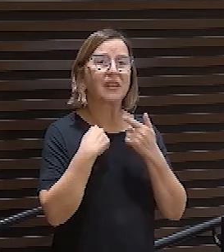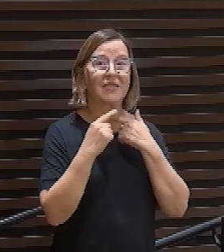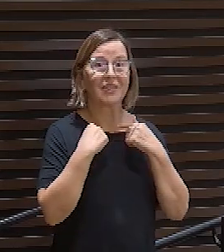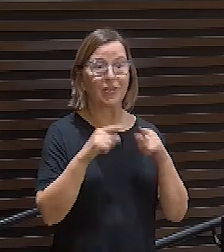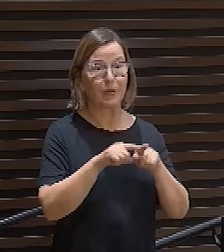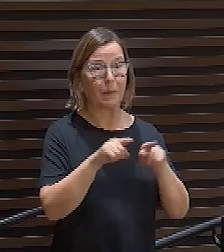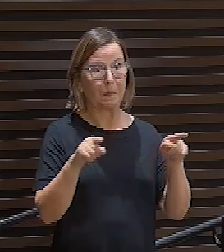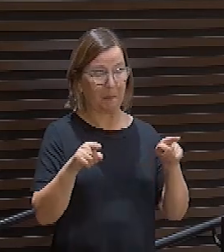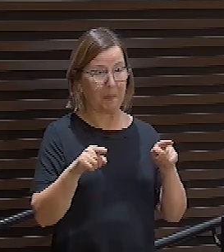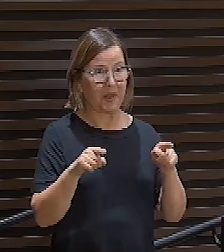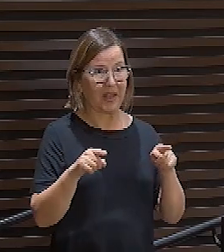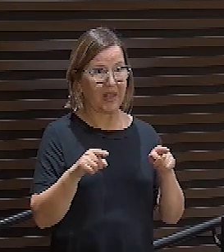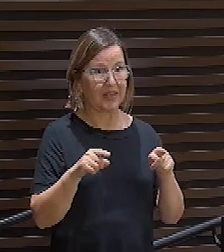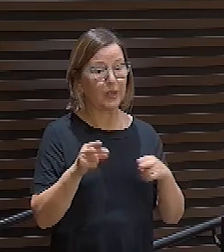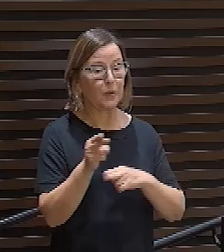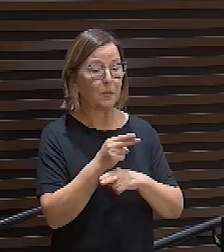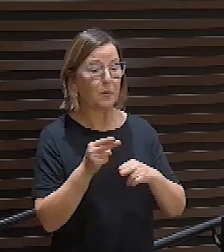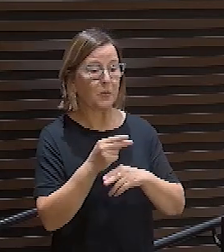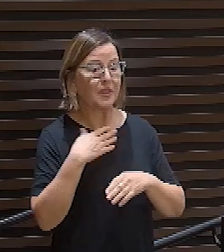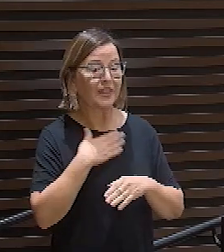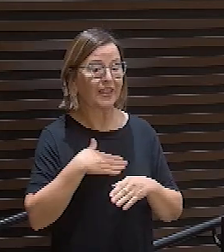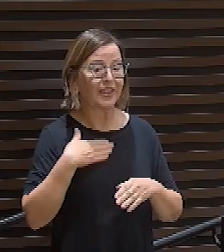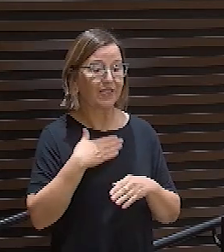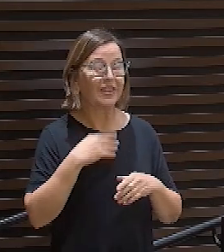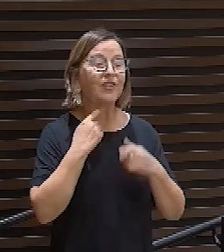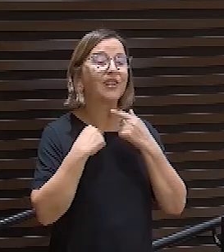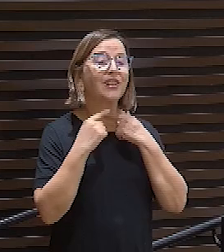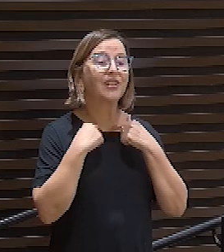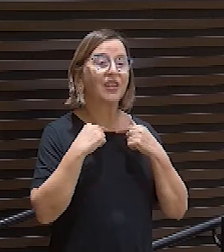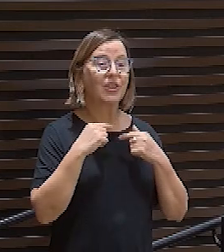outros. Simples, fácil, tranquilo.